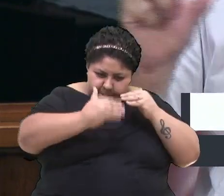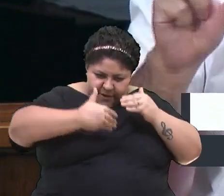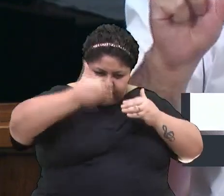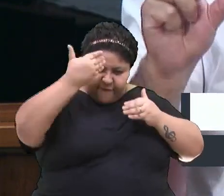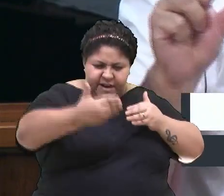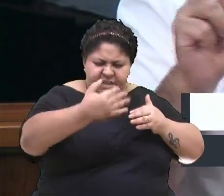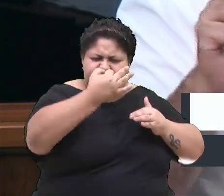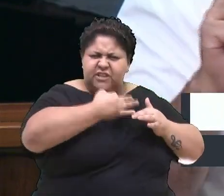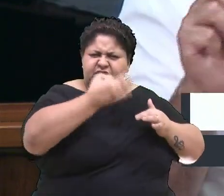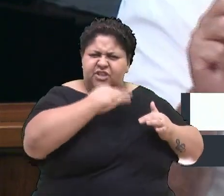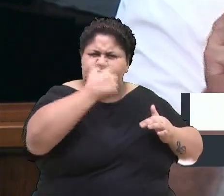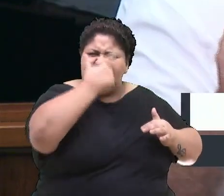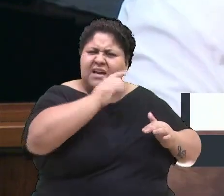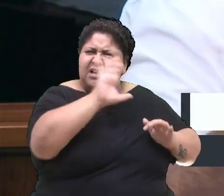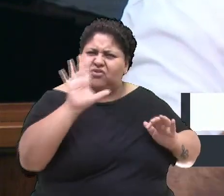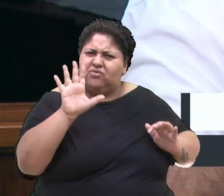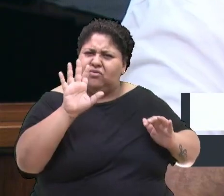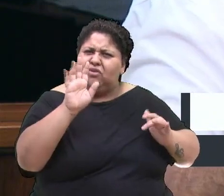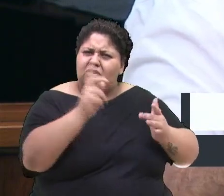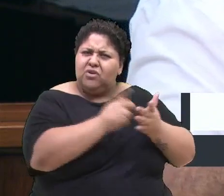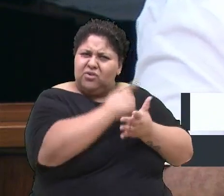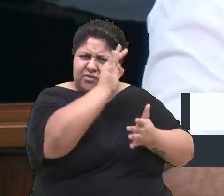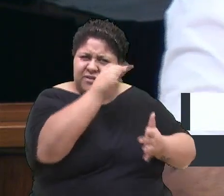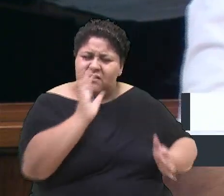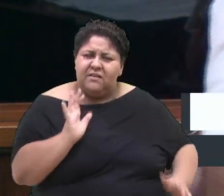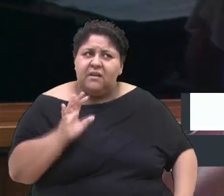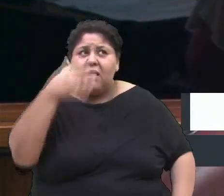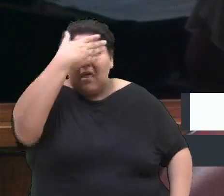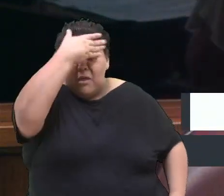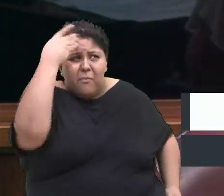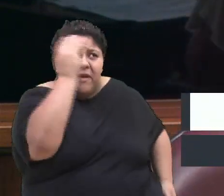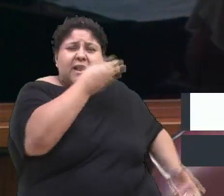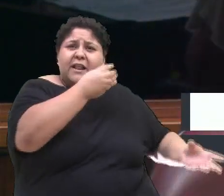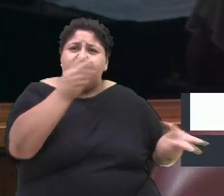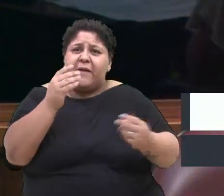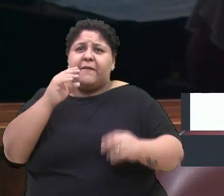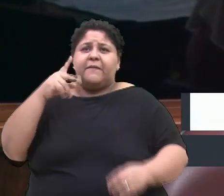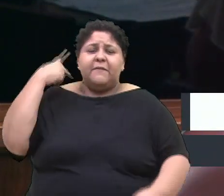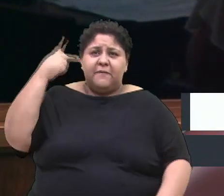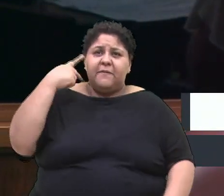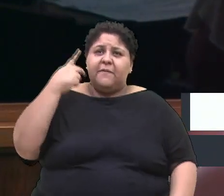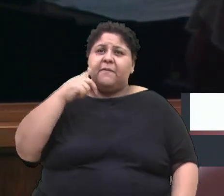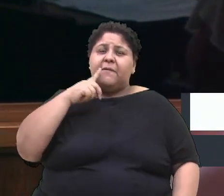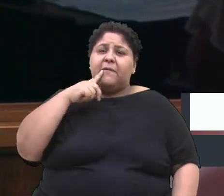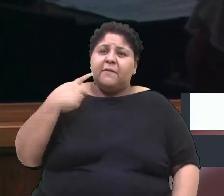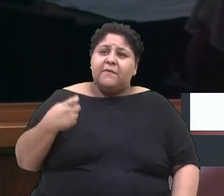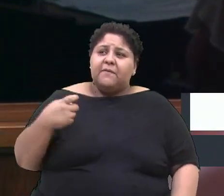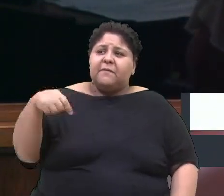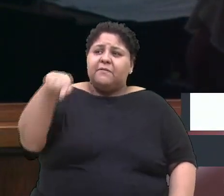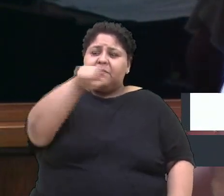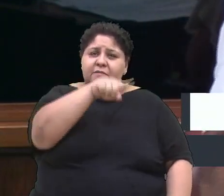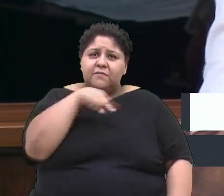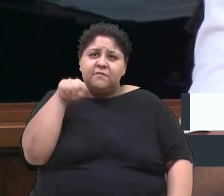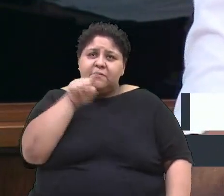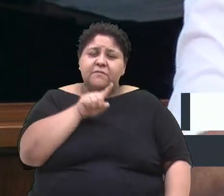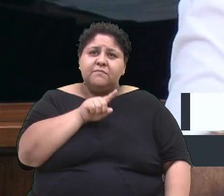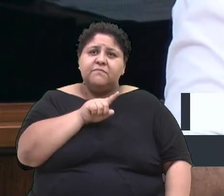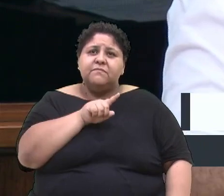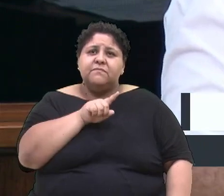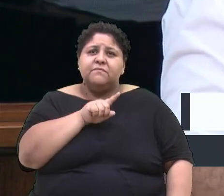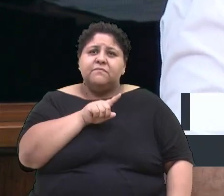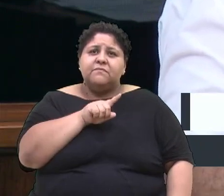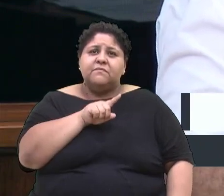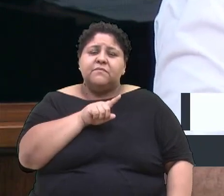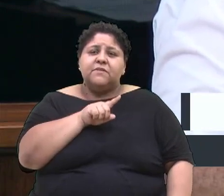alguma coisa assim, me corrijam. Inclusive me lembrou muito vereadora Rose Frigeri, o nosso jingle